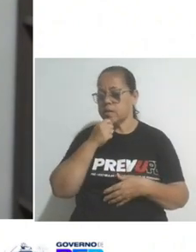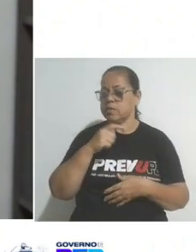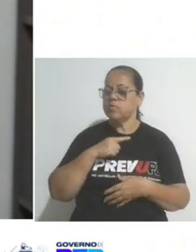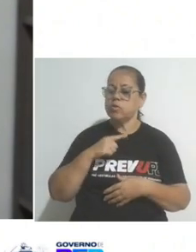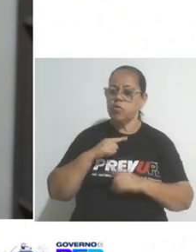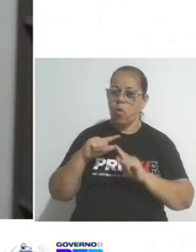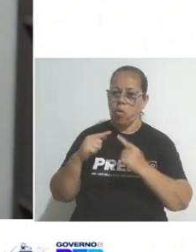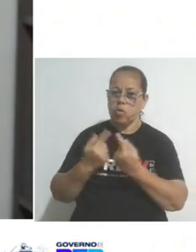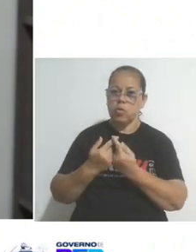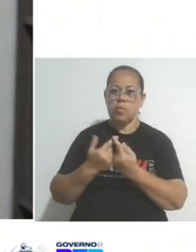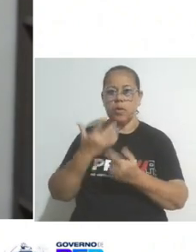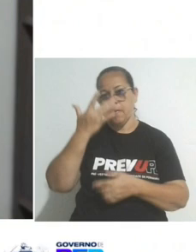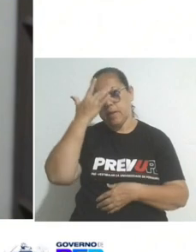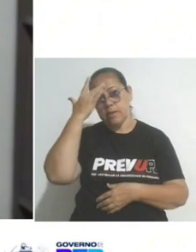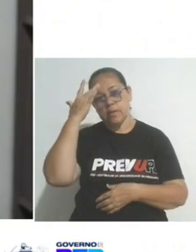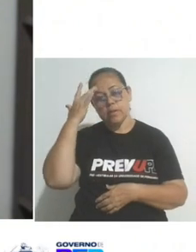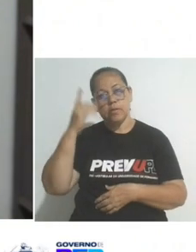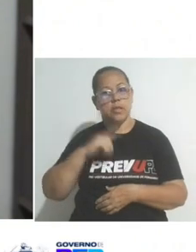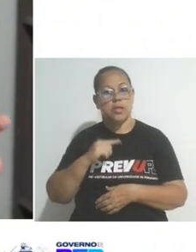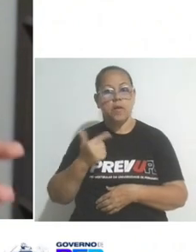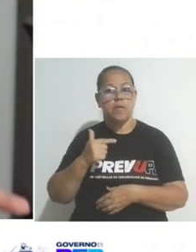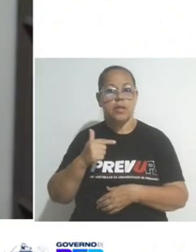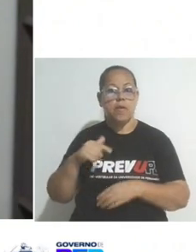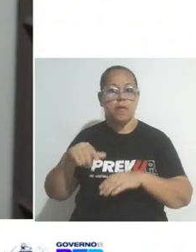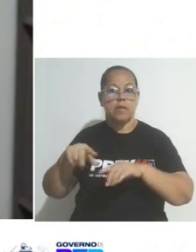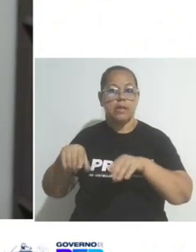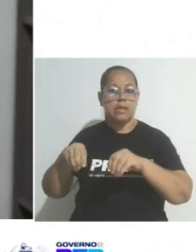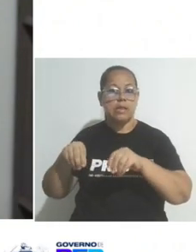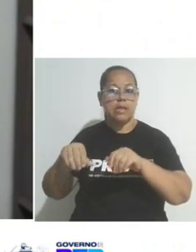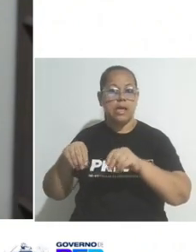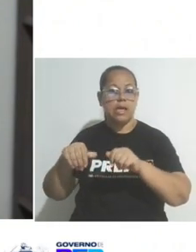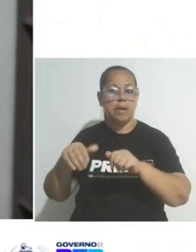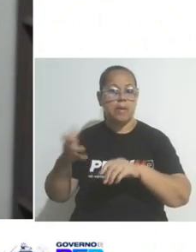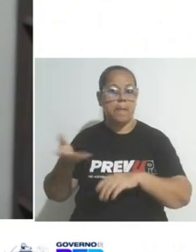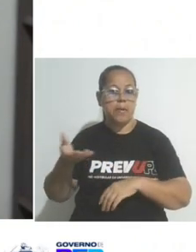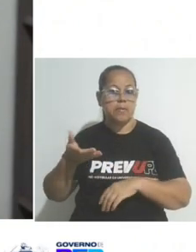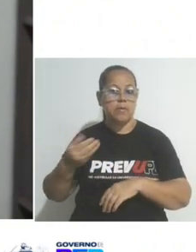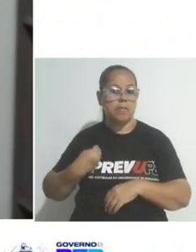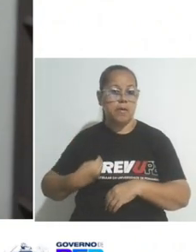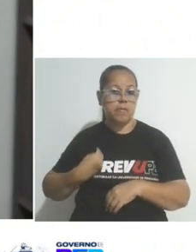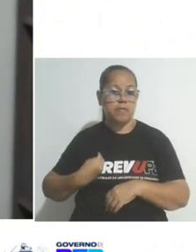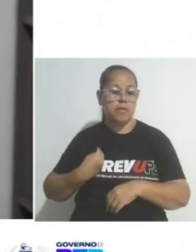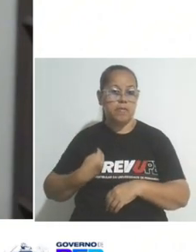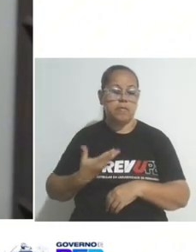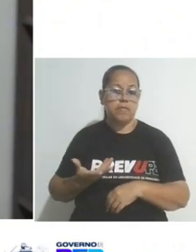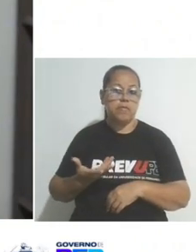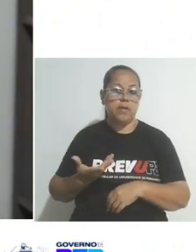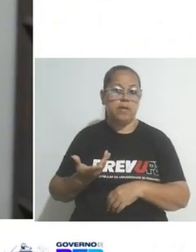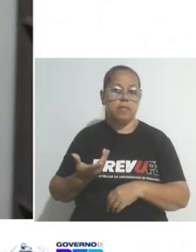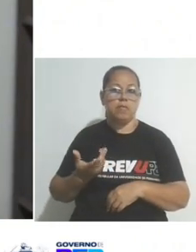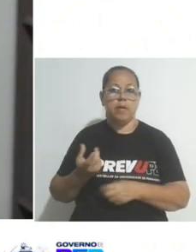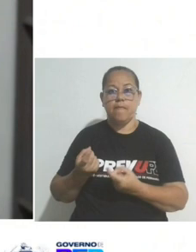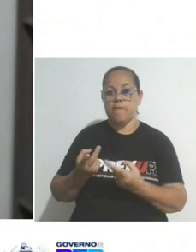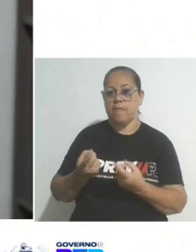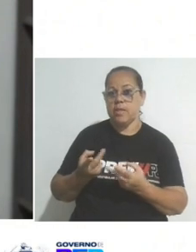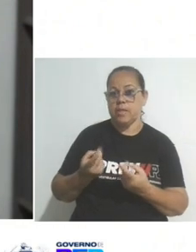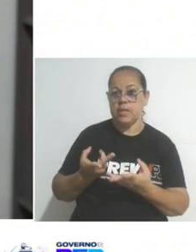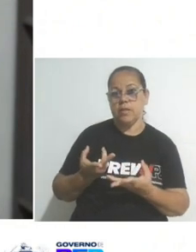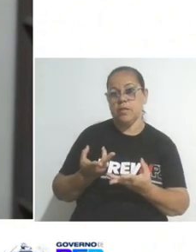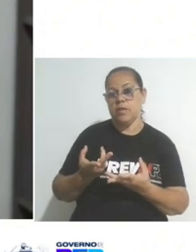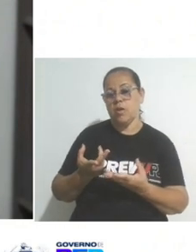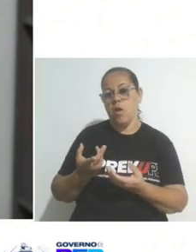organizados que não tenham terra para produzir e para viver para comercialização do produto ou para